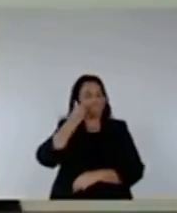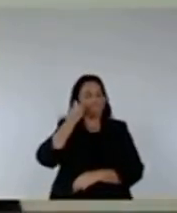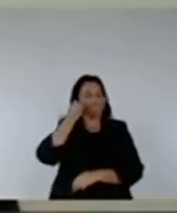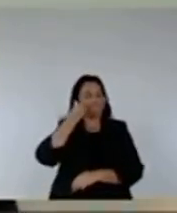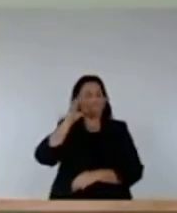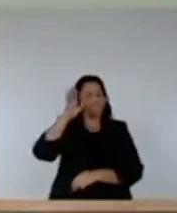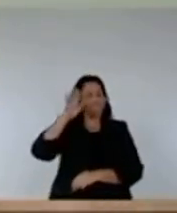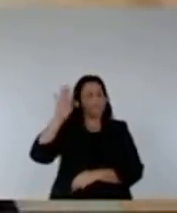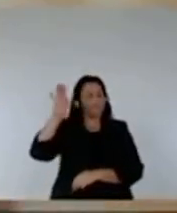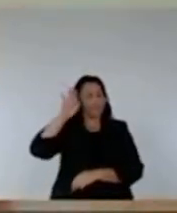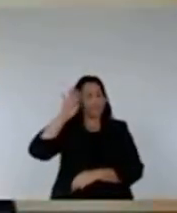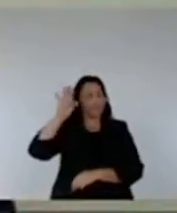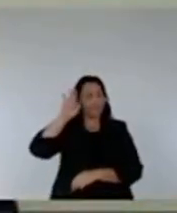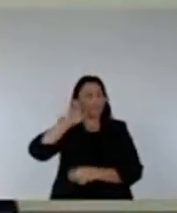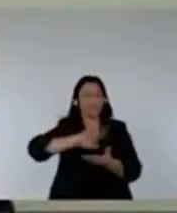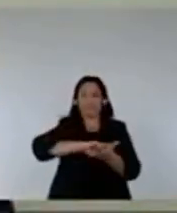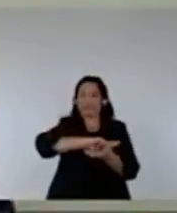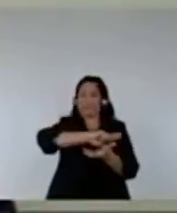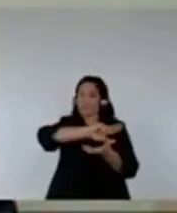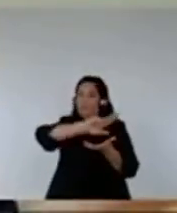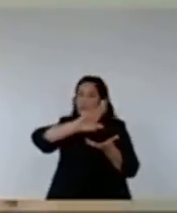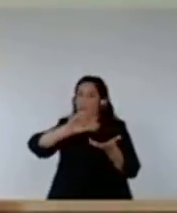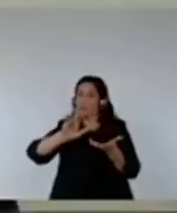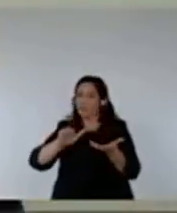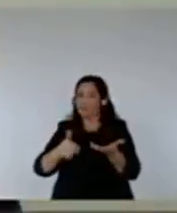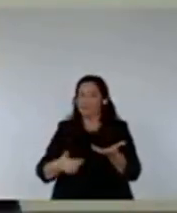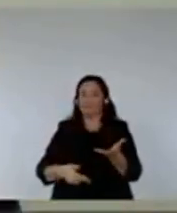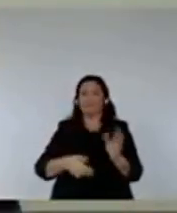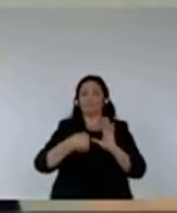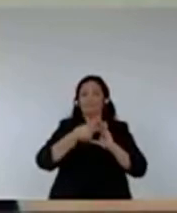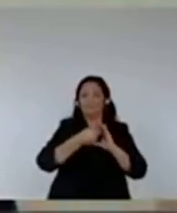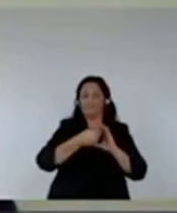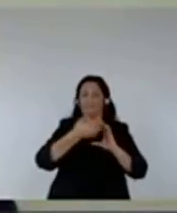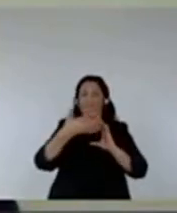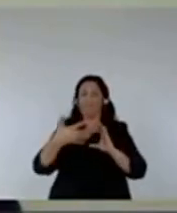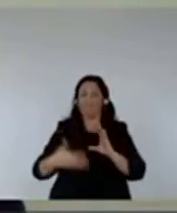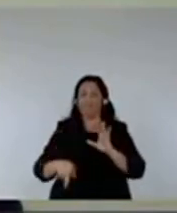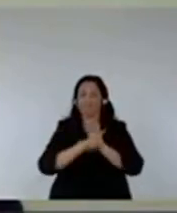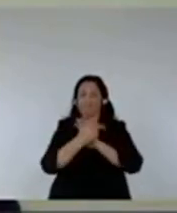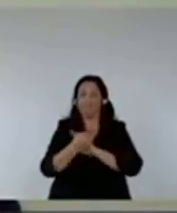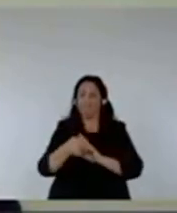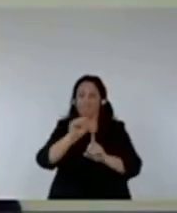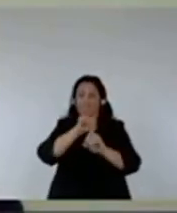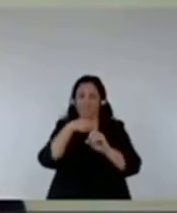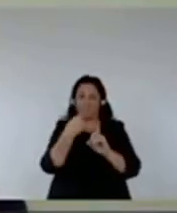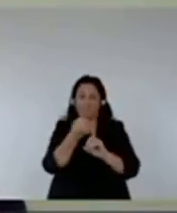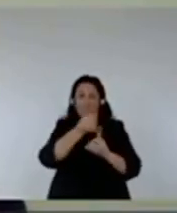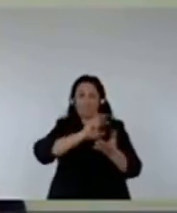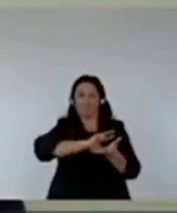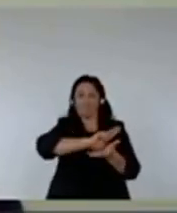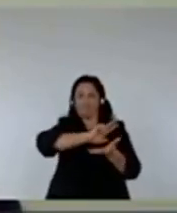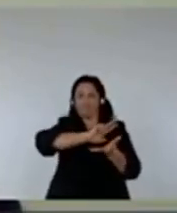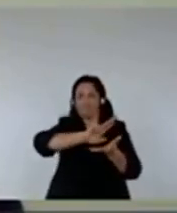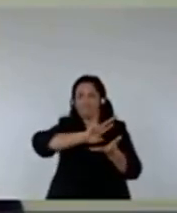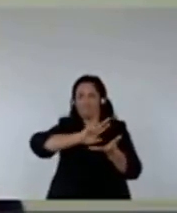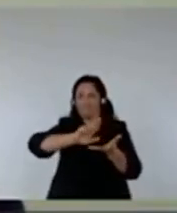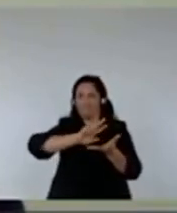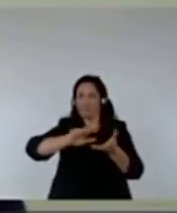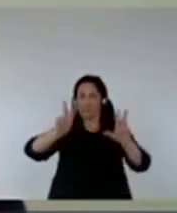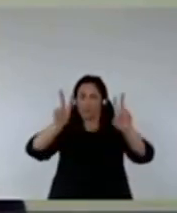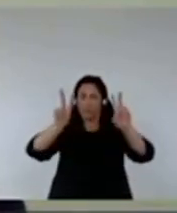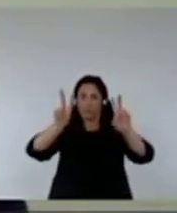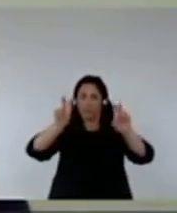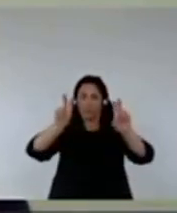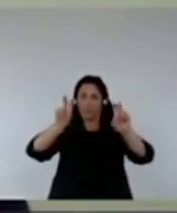maneira diferente em todos os aspectos da nossa sociedade, e ainda mais na questão do envelhecimento. Então,